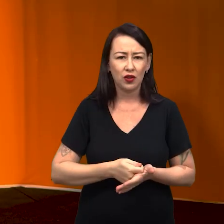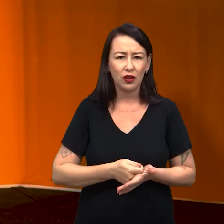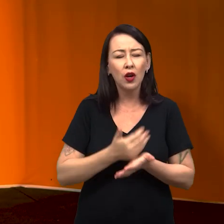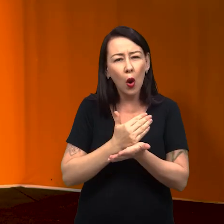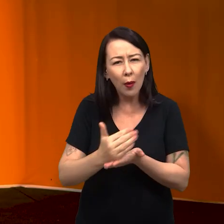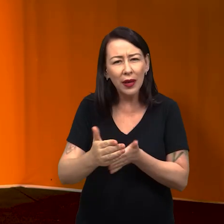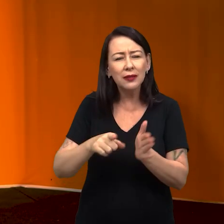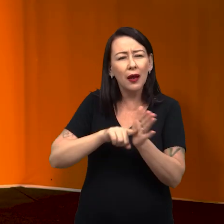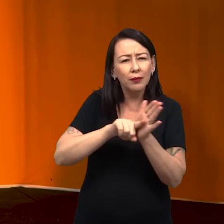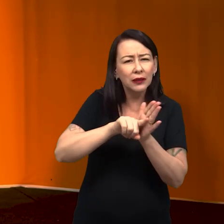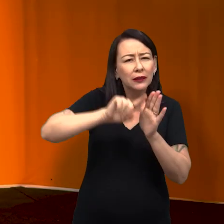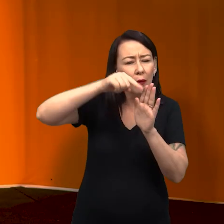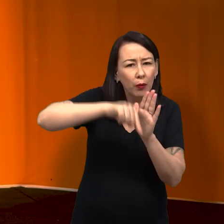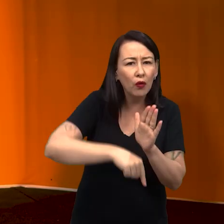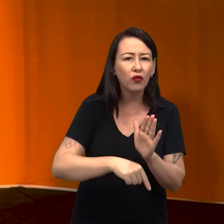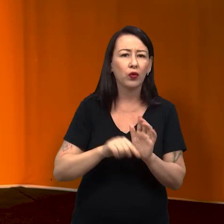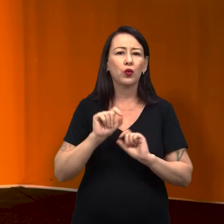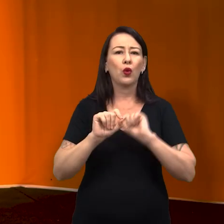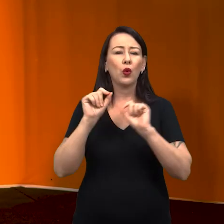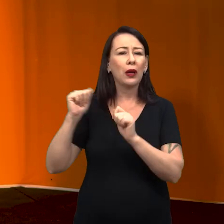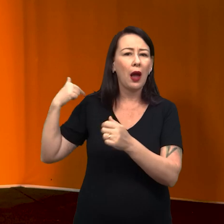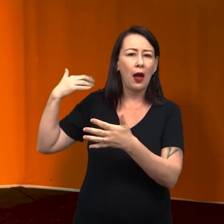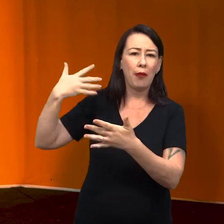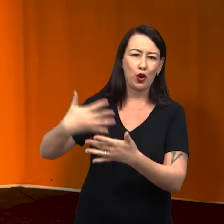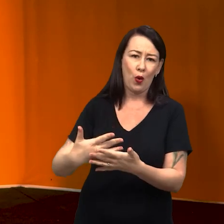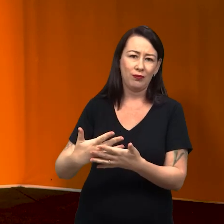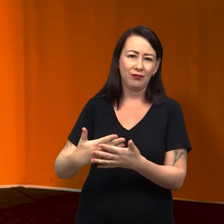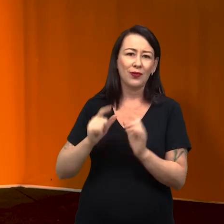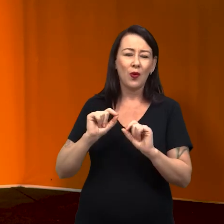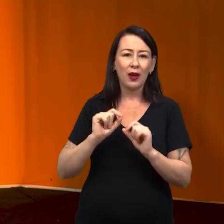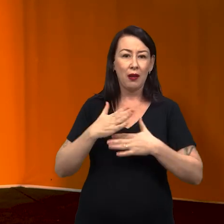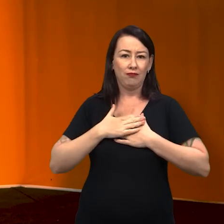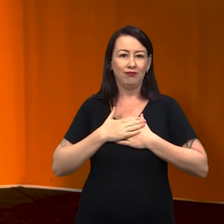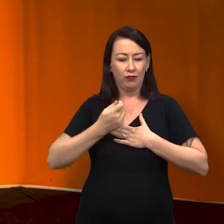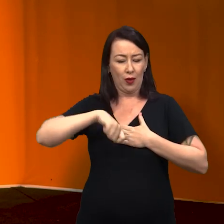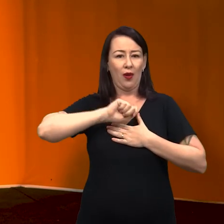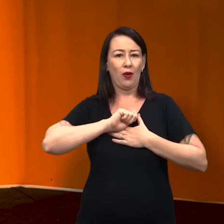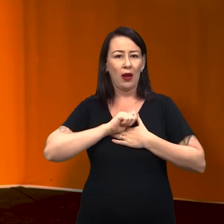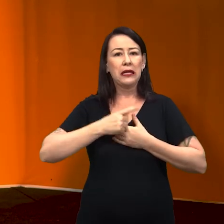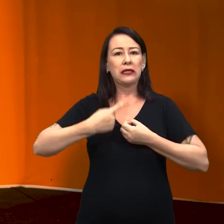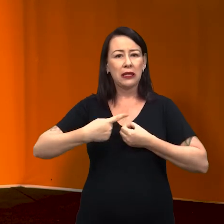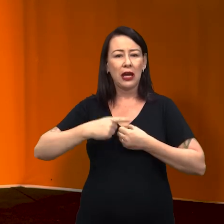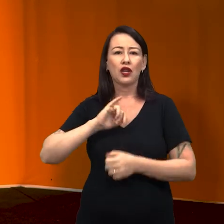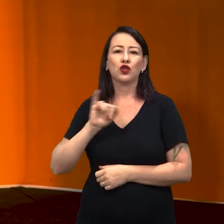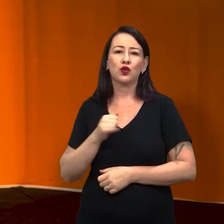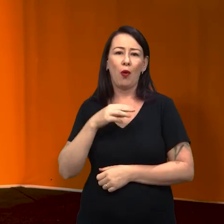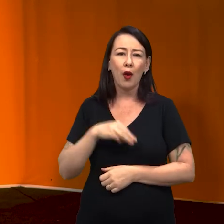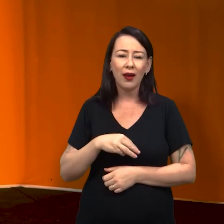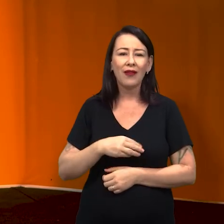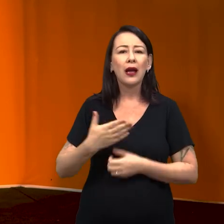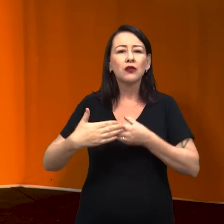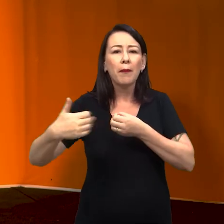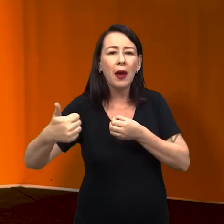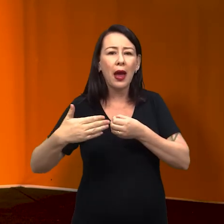aprofundado do repertório do meu lugar, que foi João Monlevade e as cidades do entorno, né, de